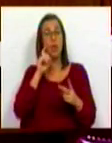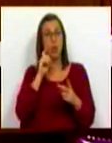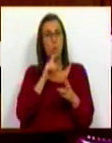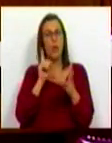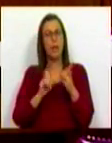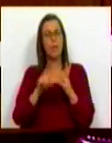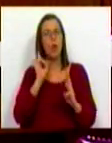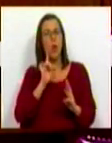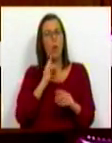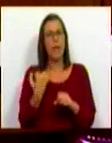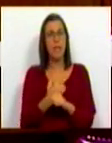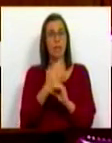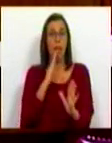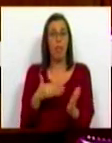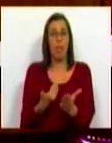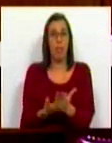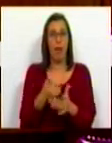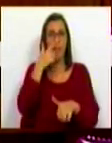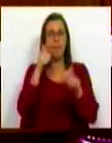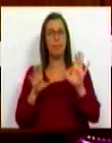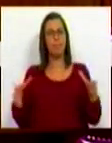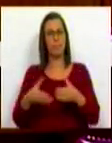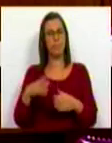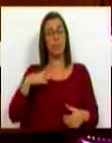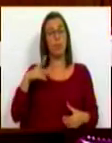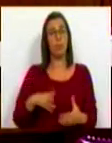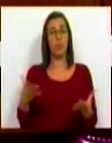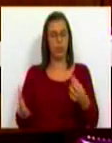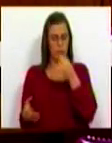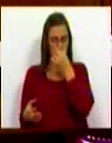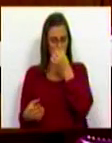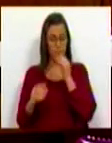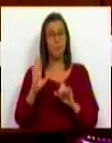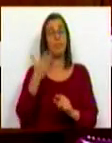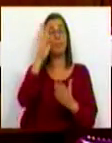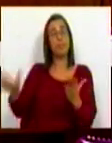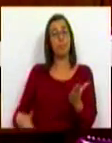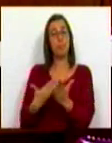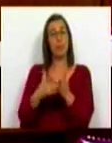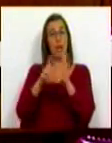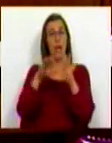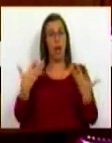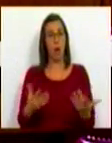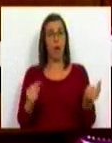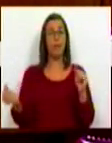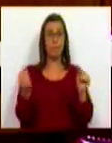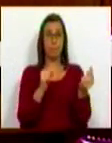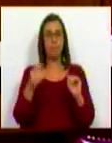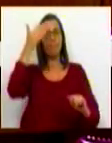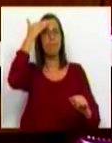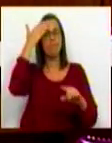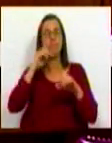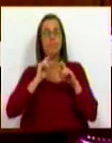segurança e da qualidade dos serviços prestados à população portuguesa. A primeira proposta de lei que hoje se discute